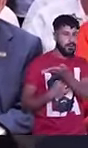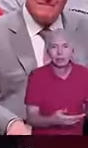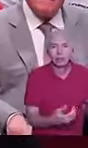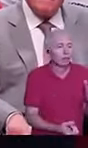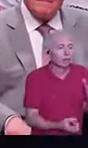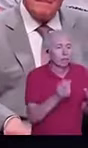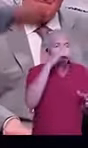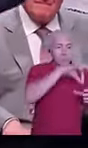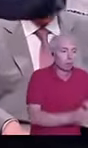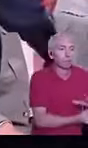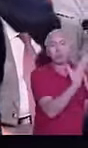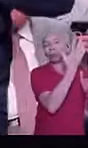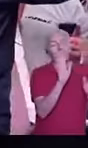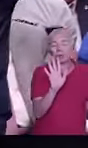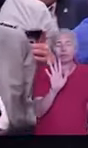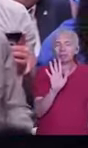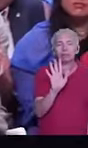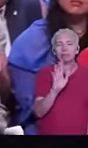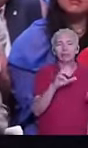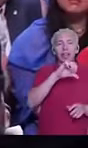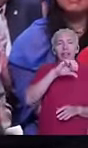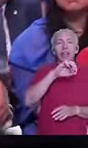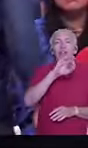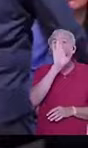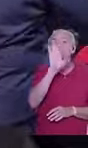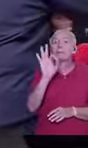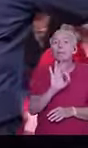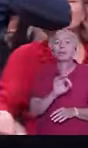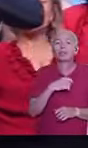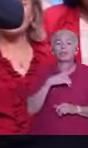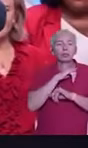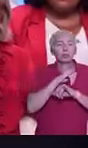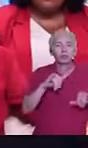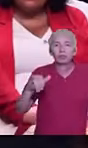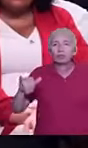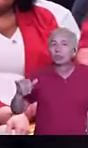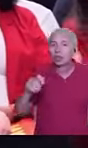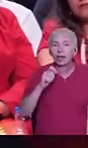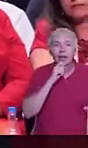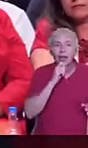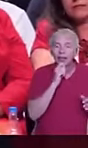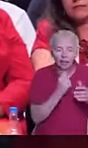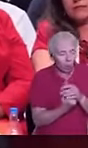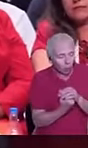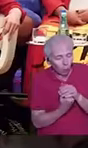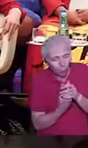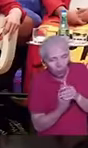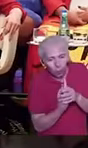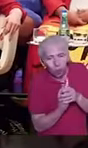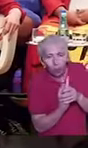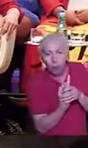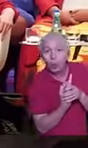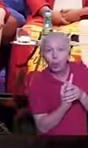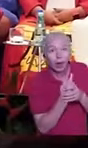construir. 90% das coisas que nós anunciamos, Gleice, ainda não brotou. Ainda não